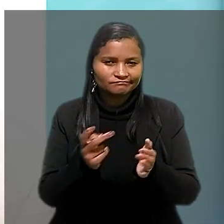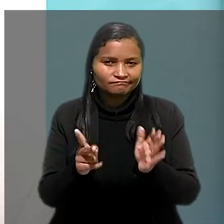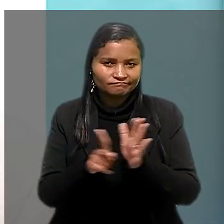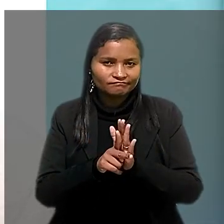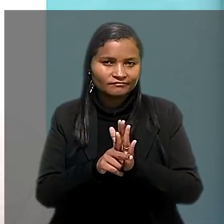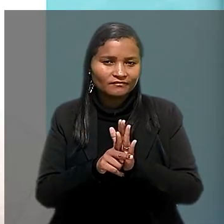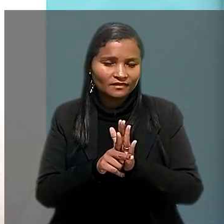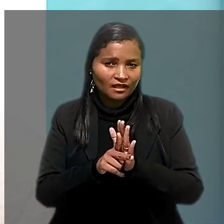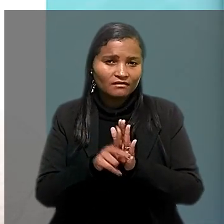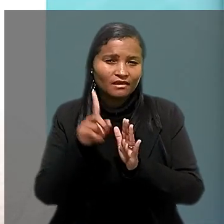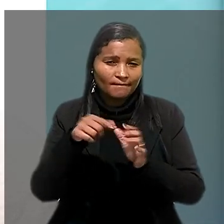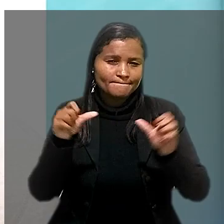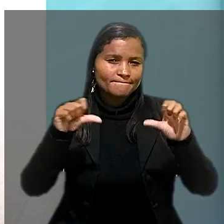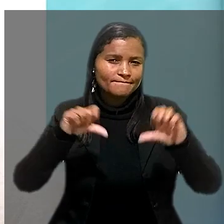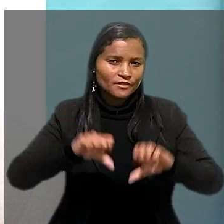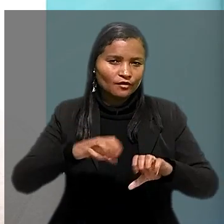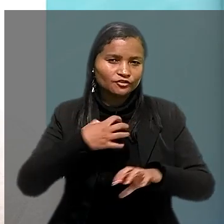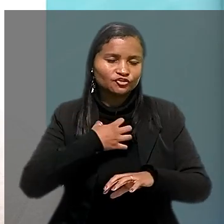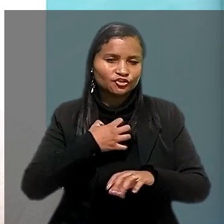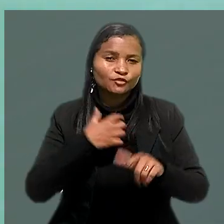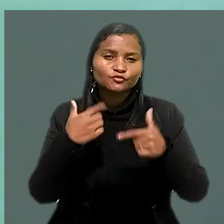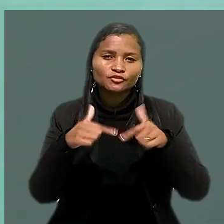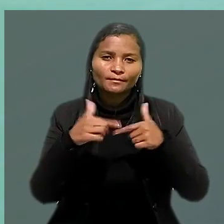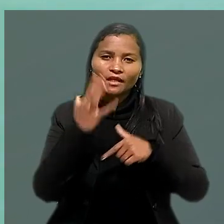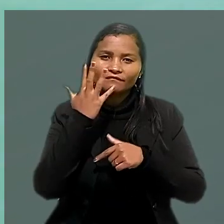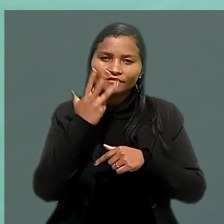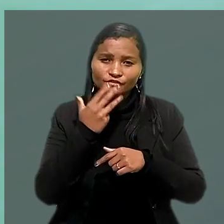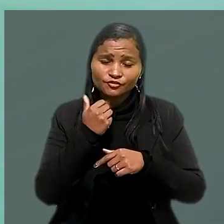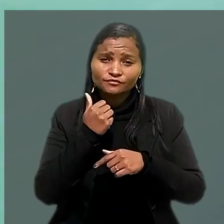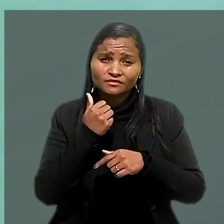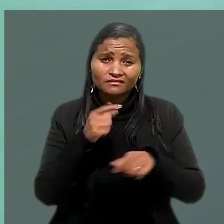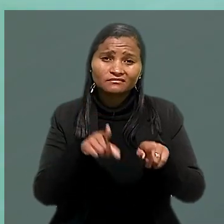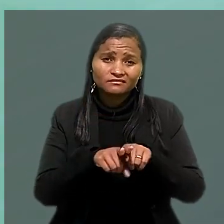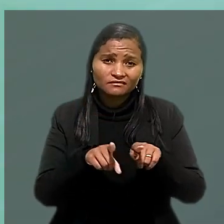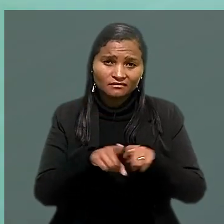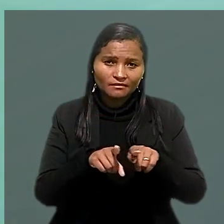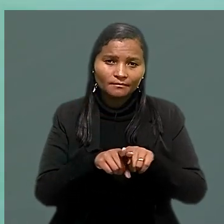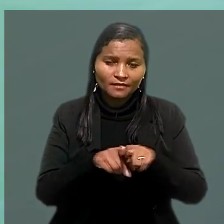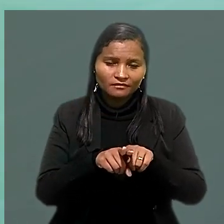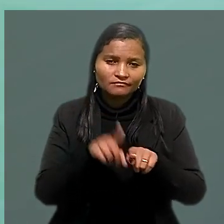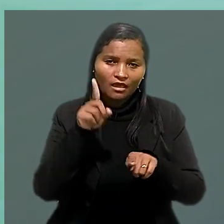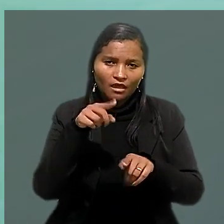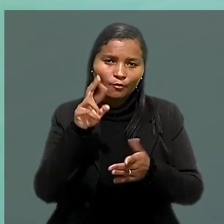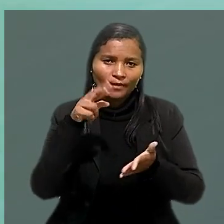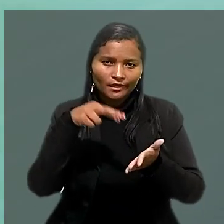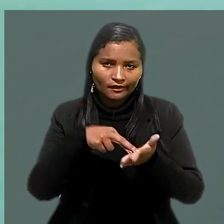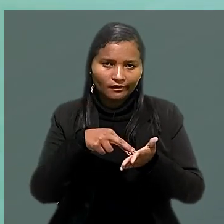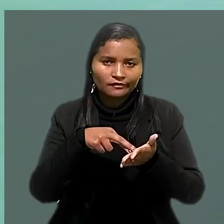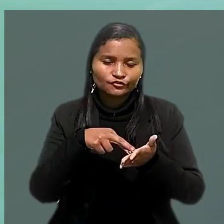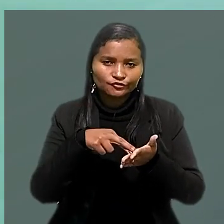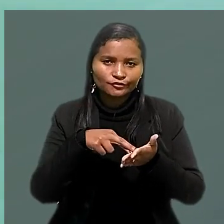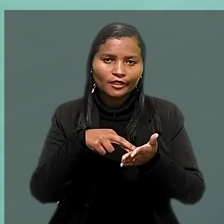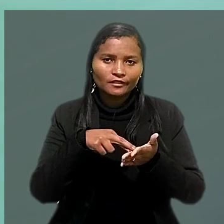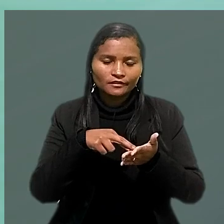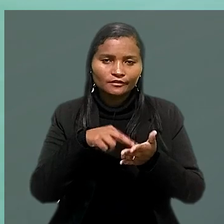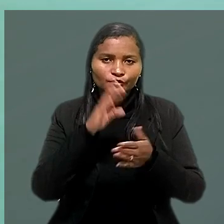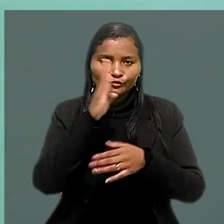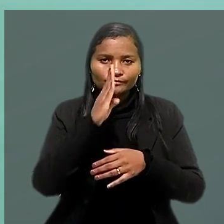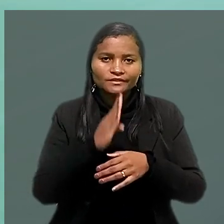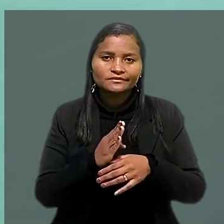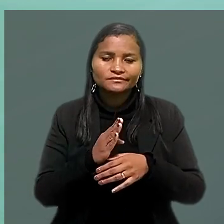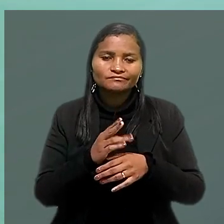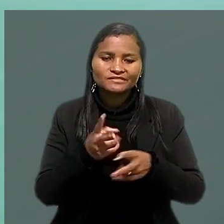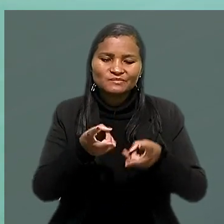análogo à escravidão é uma das piores formas de trabalho infantil, como também, infelizmente, isso é uma realidade no Brasil,